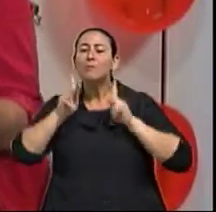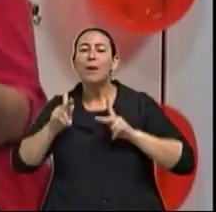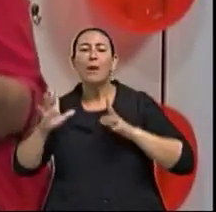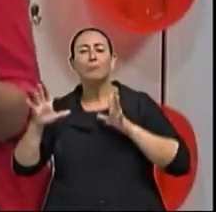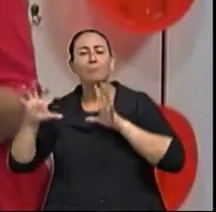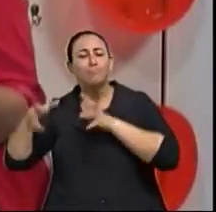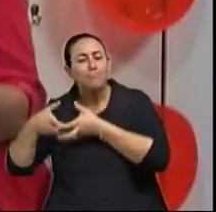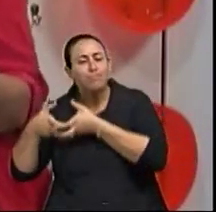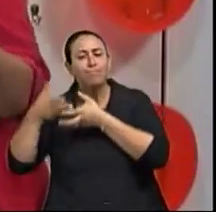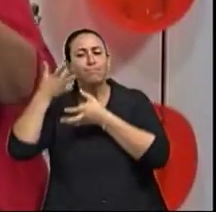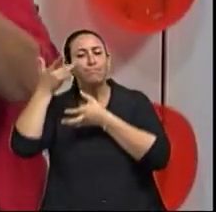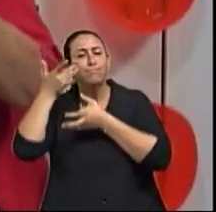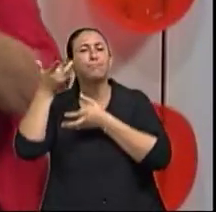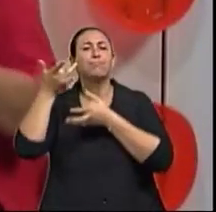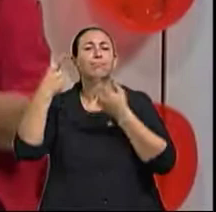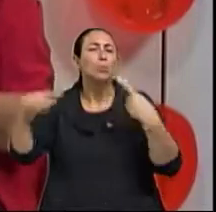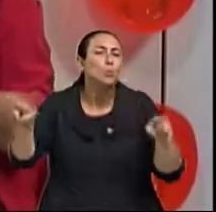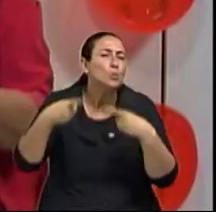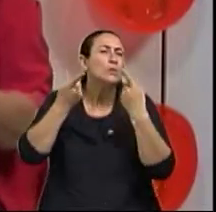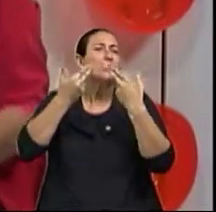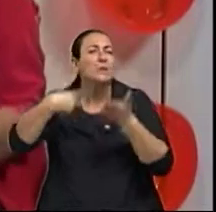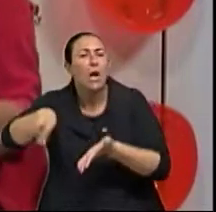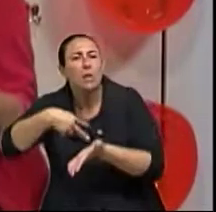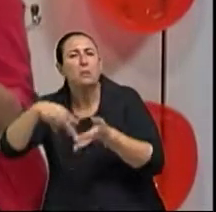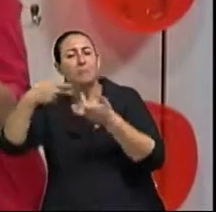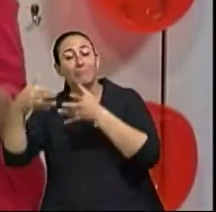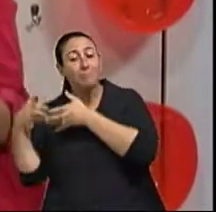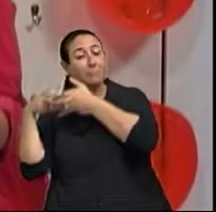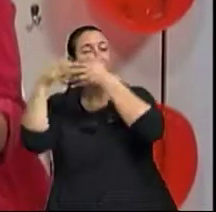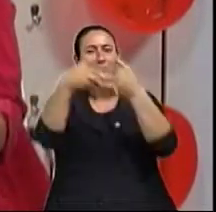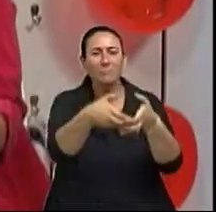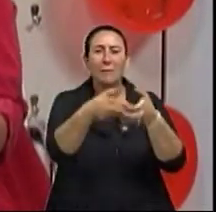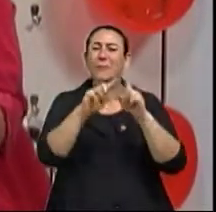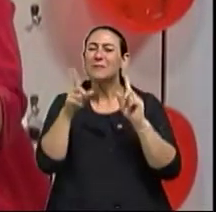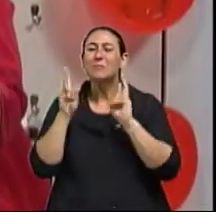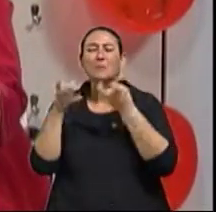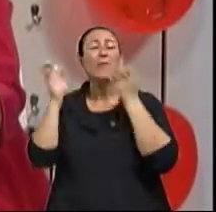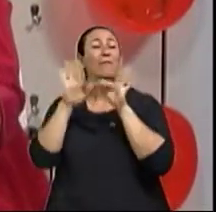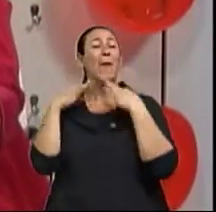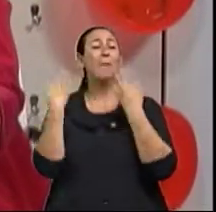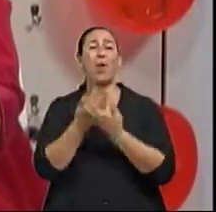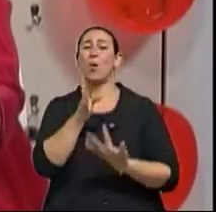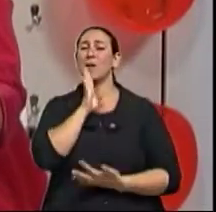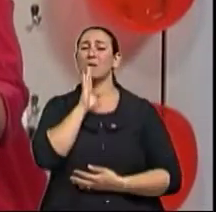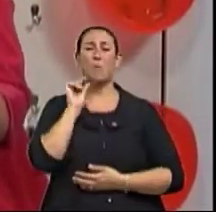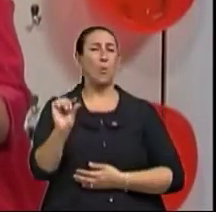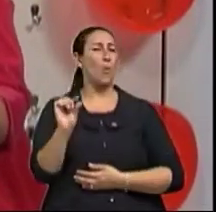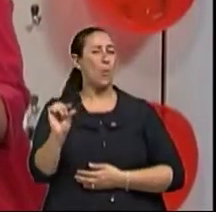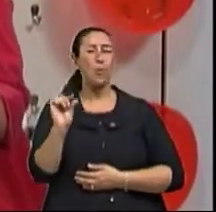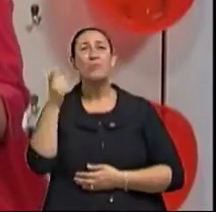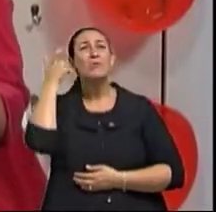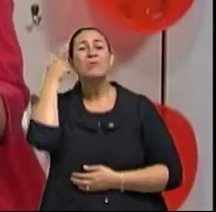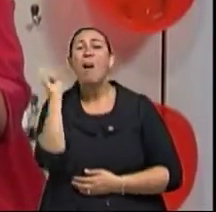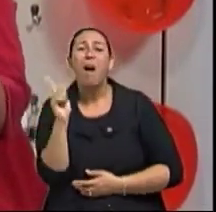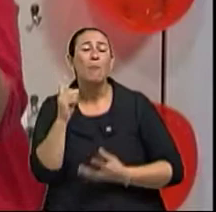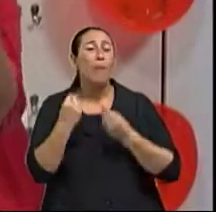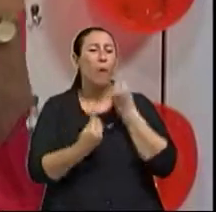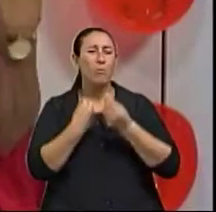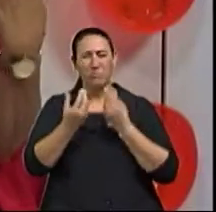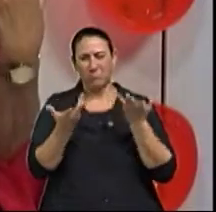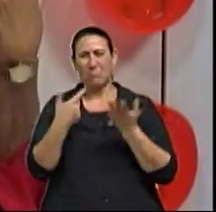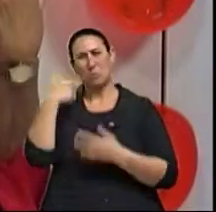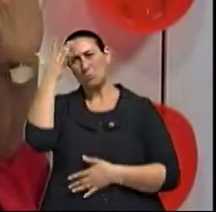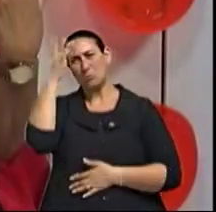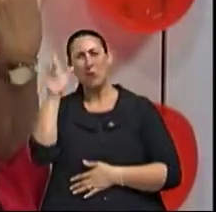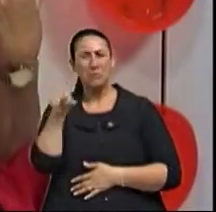instituição. Mas o que eu noto é que as famílias conhecem muito pouco. Então tem o estigma, né? Será que é aquele estigma antigo,